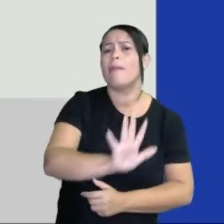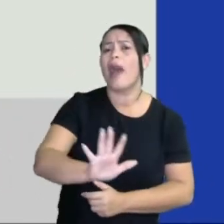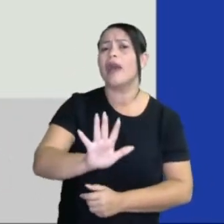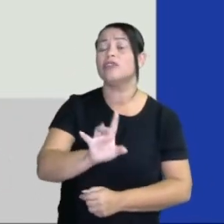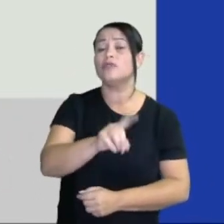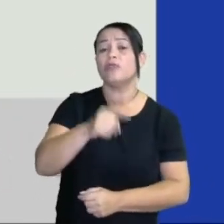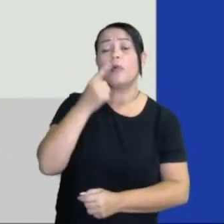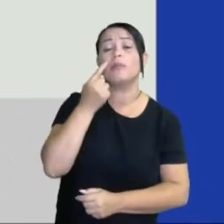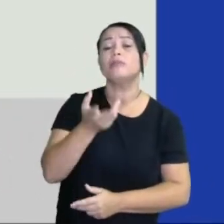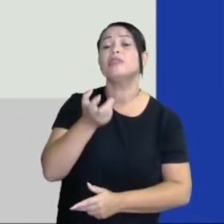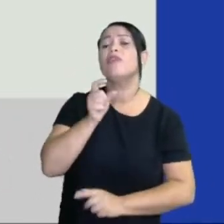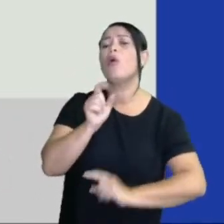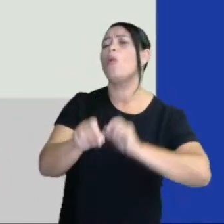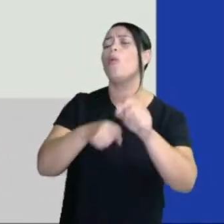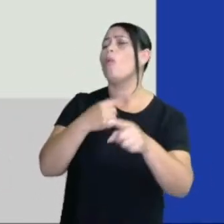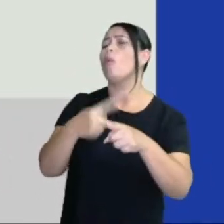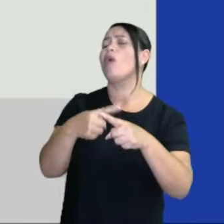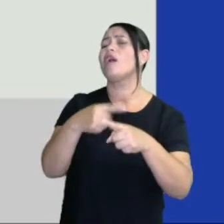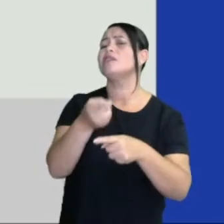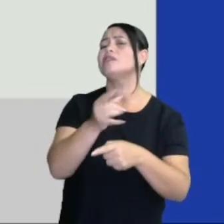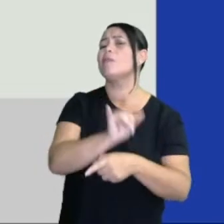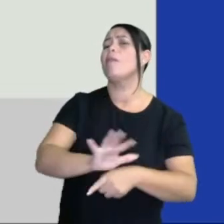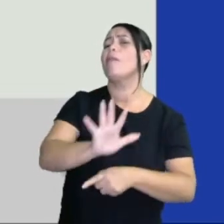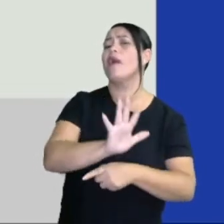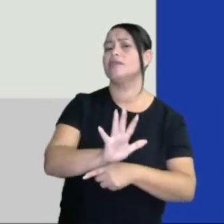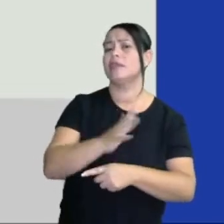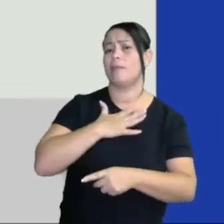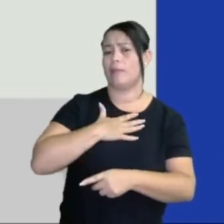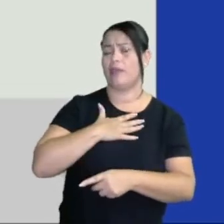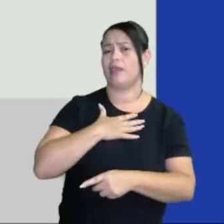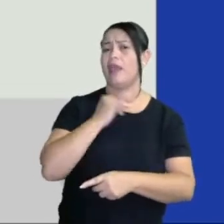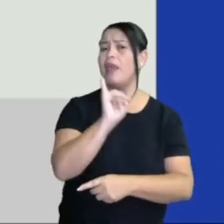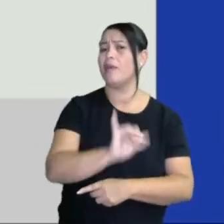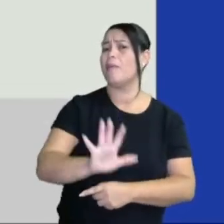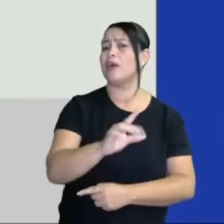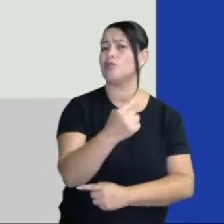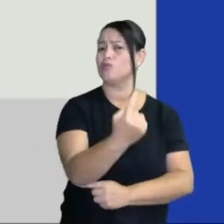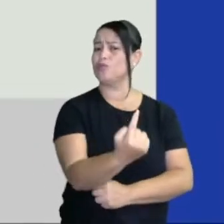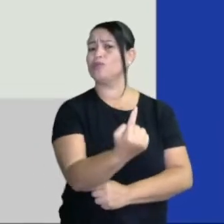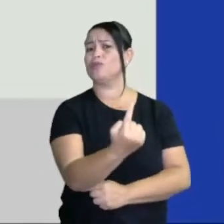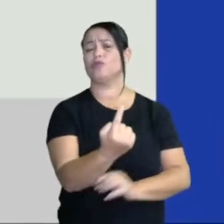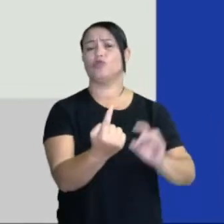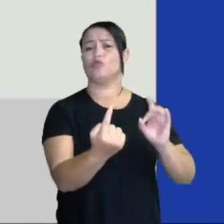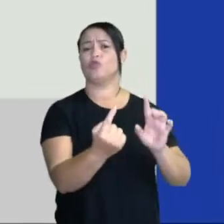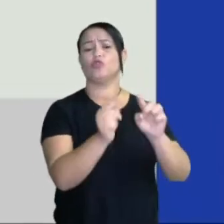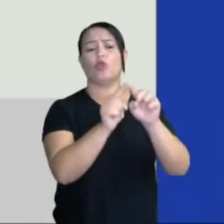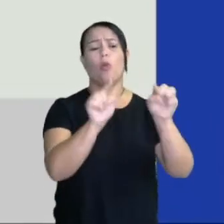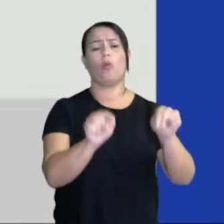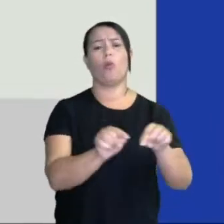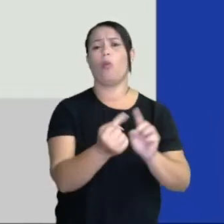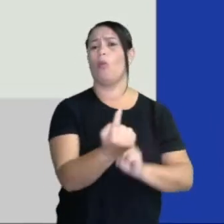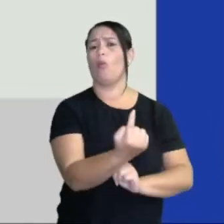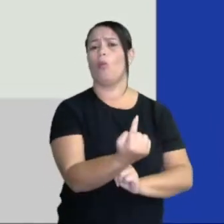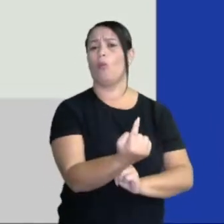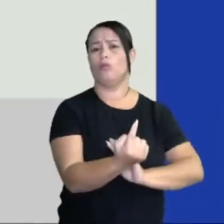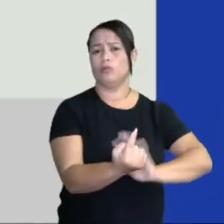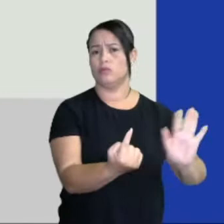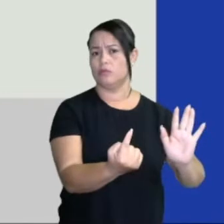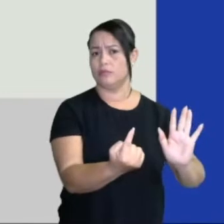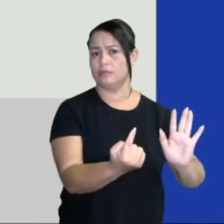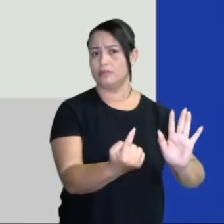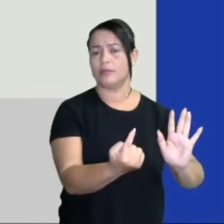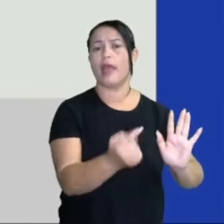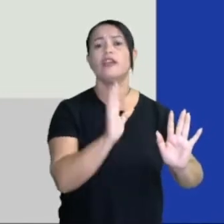vai ter que me observar o porquê dessa figura. A minha figura 1, eu tenho apenas um bloquinho, não é